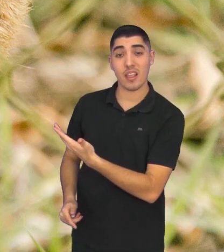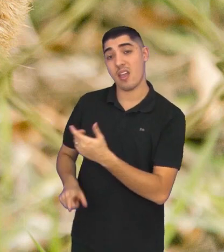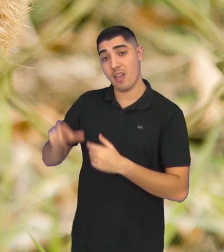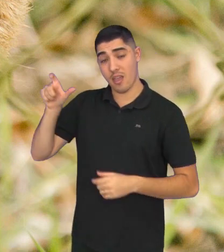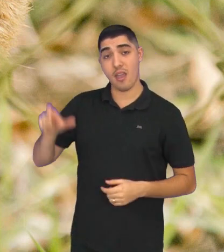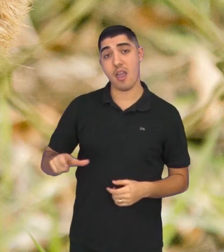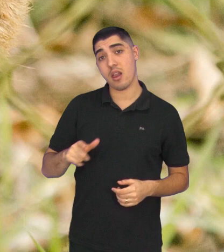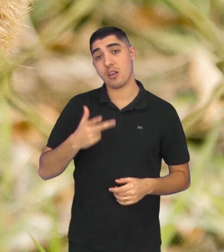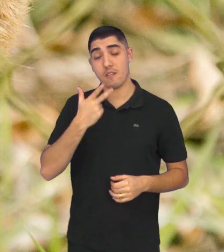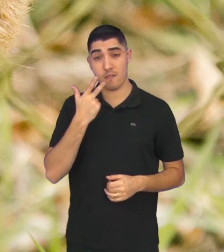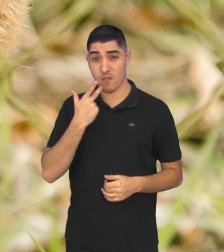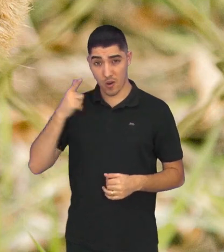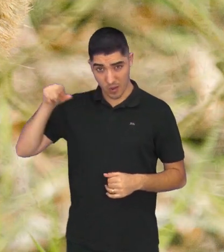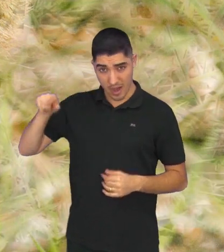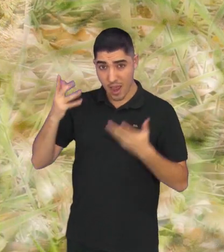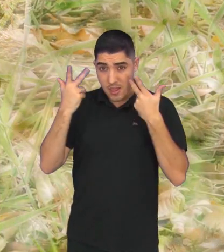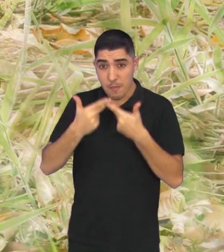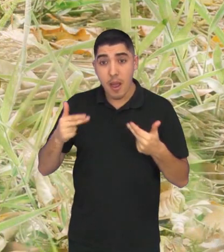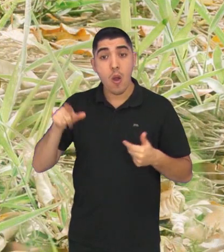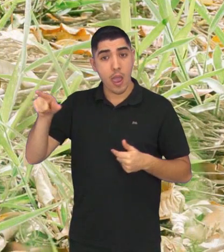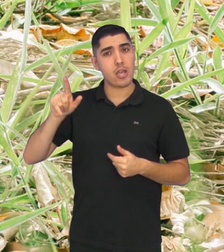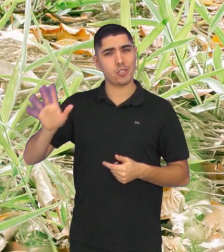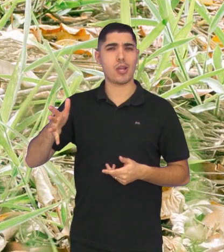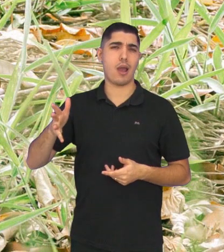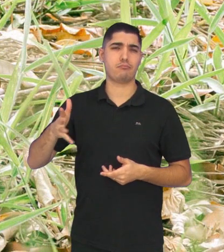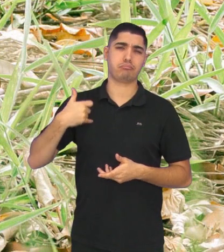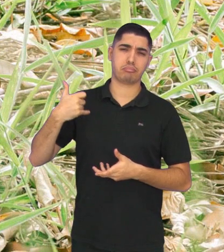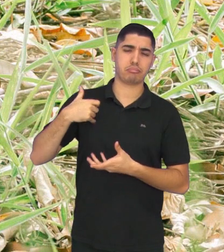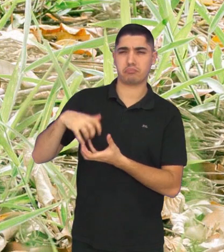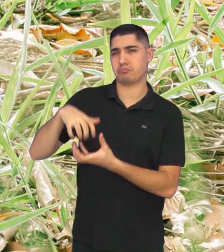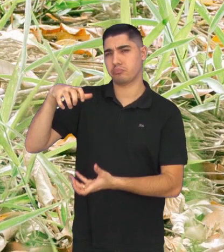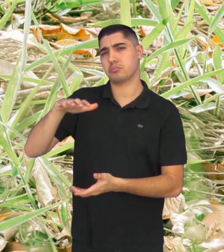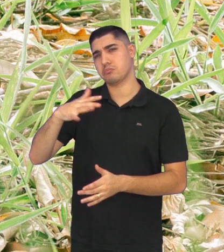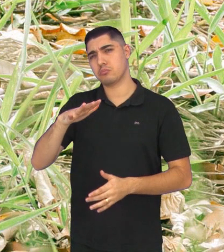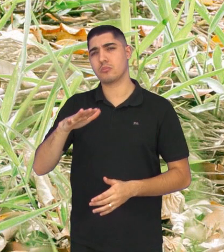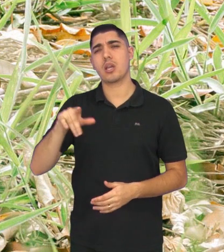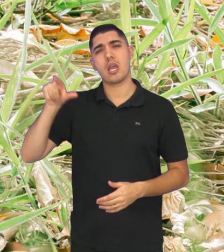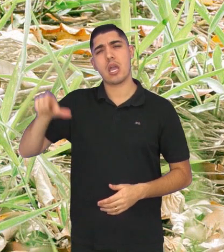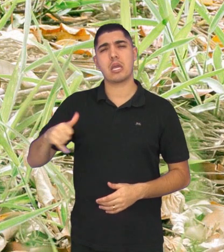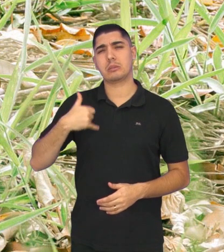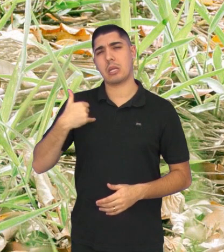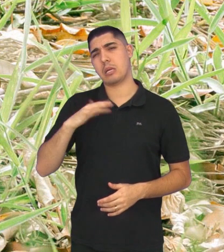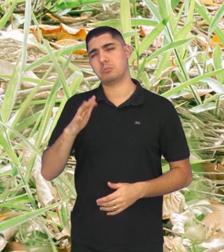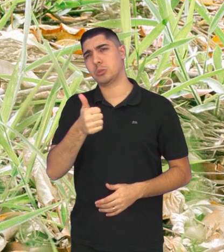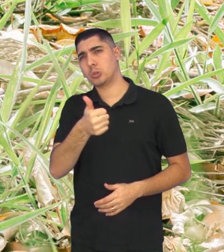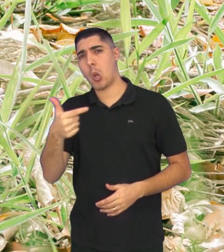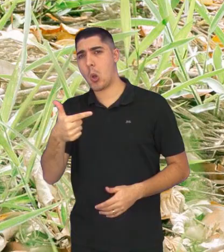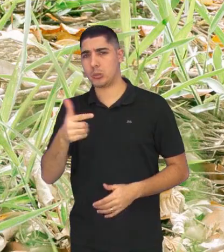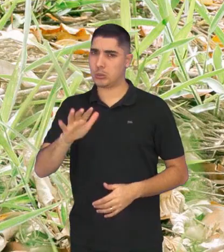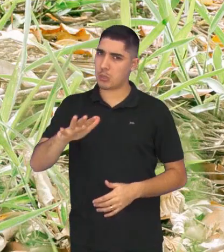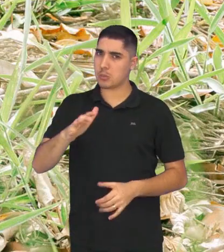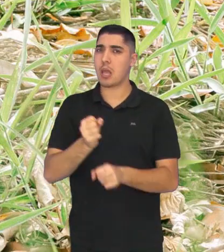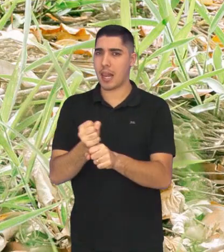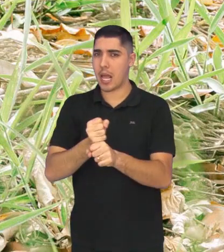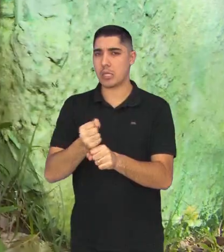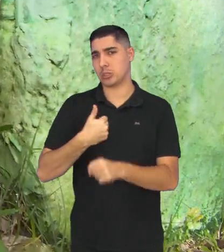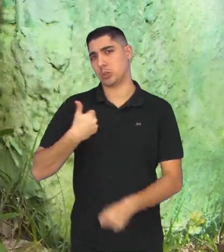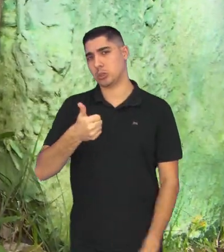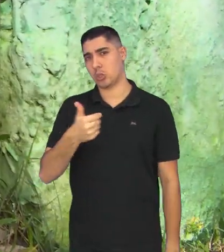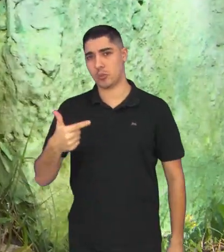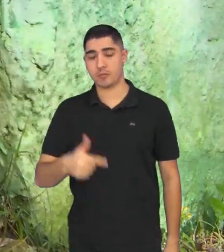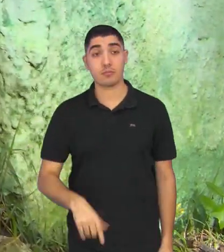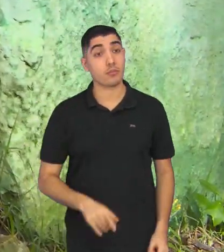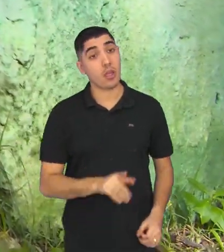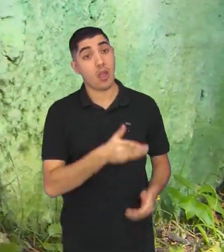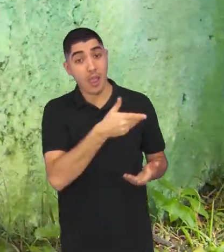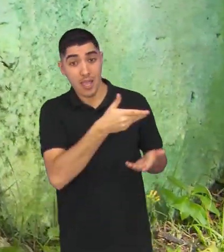catingueiro. A Raíris contou que ele é um animal senhoril, que já deve ter aproximadamente uns 12 anos. Mas ele